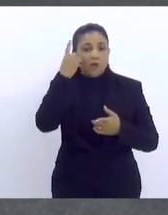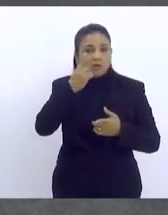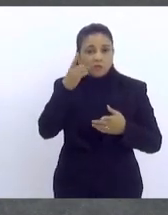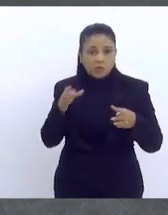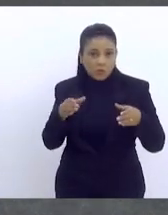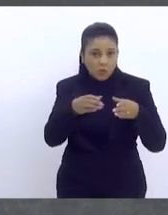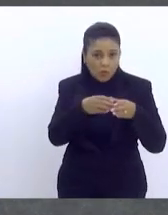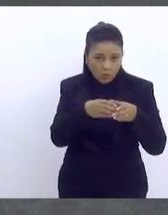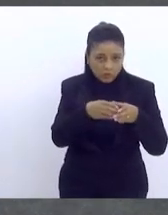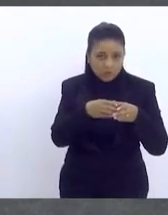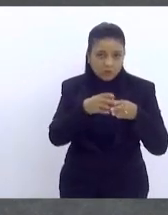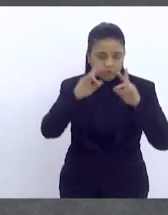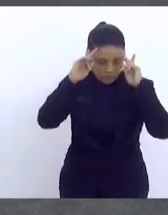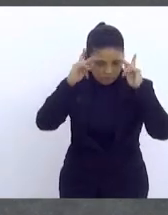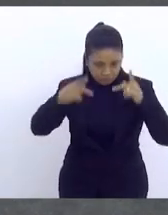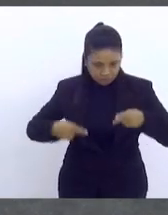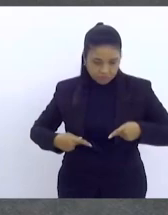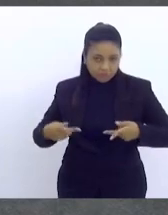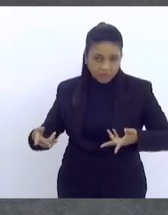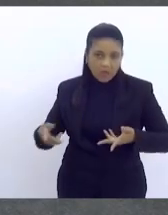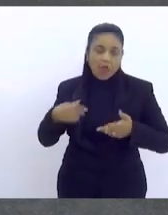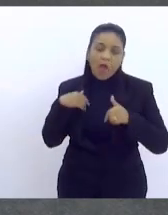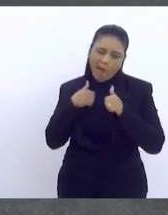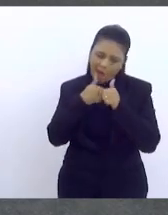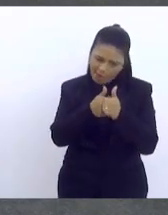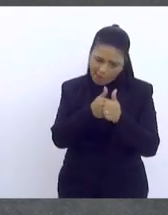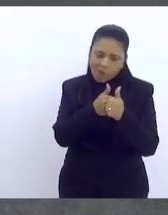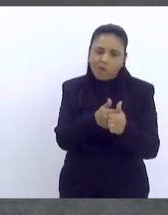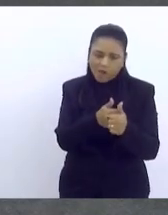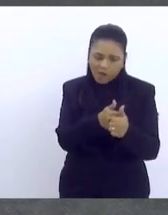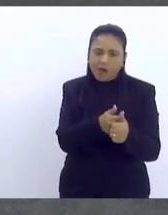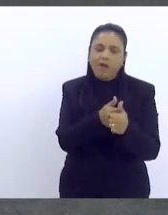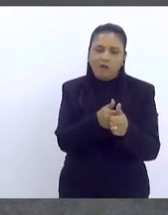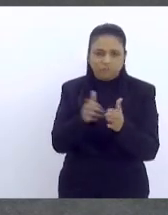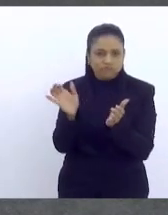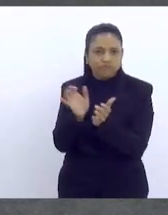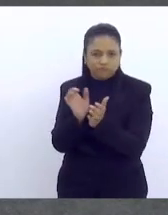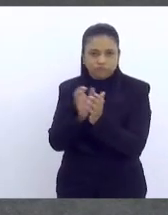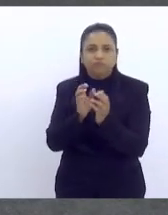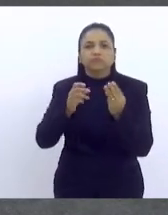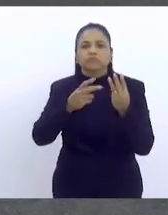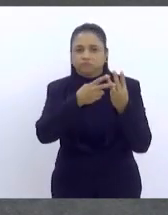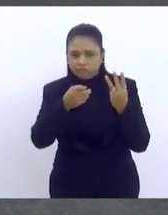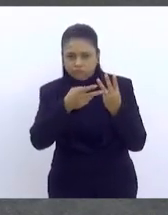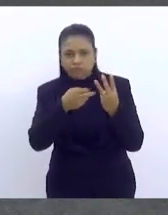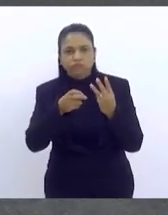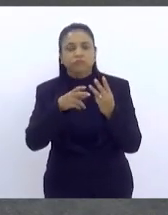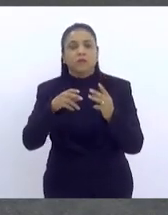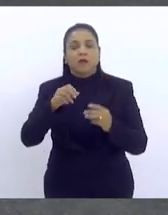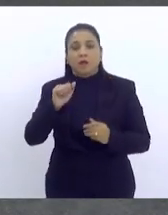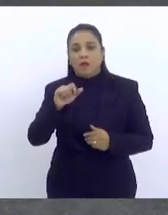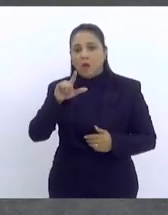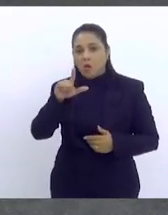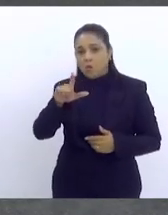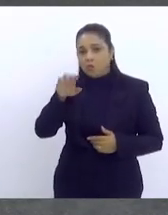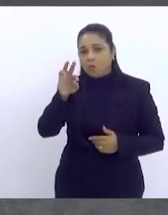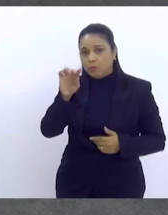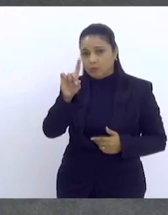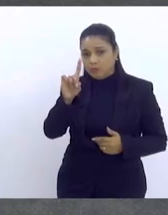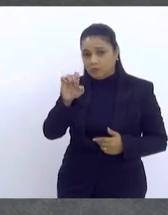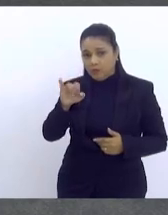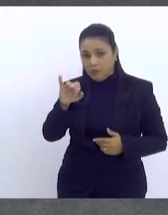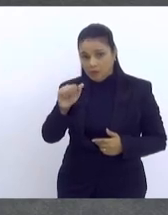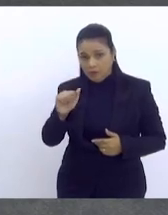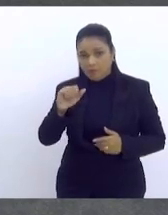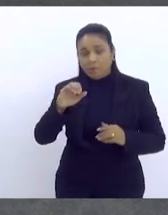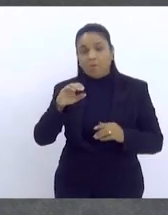comissão Nossa comissão acompanha o caso lá já foi sim ao espaço da Aldeia Maracanã só que como a gente atua em todos os